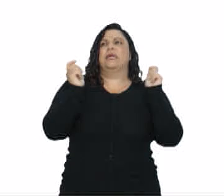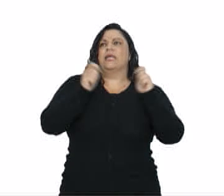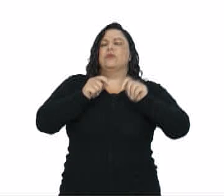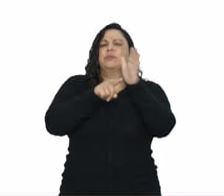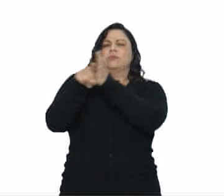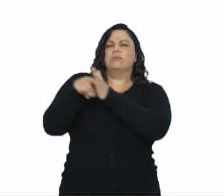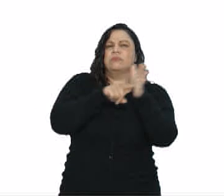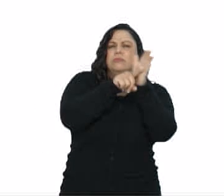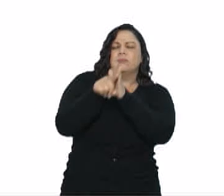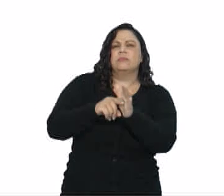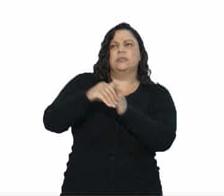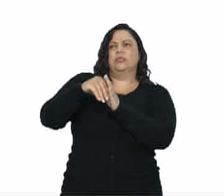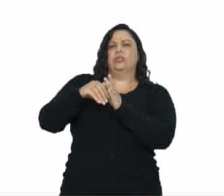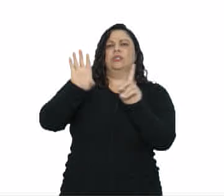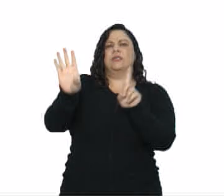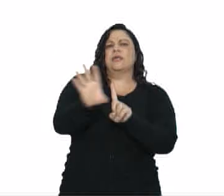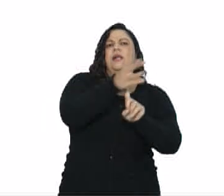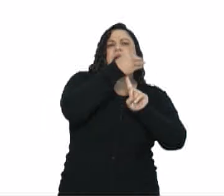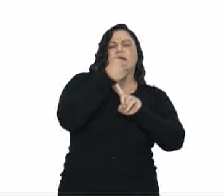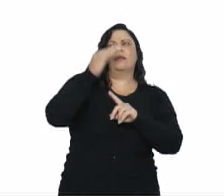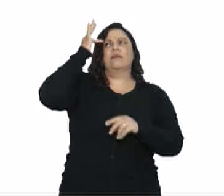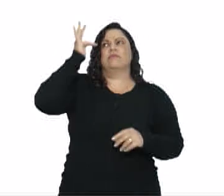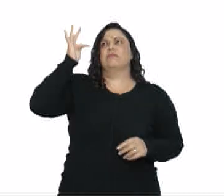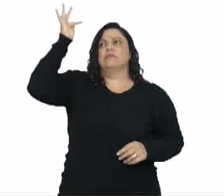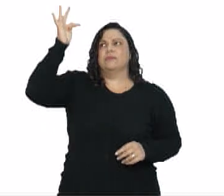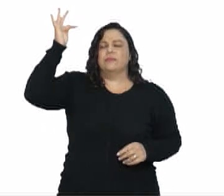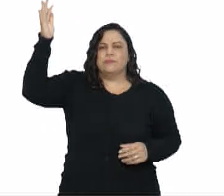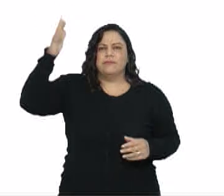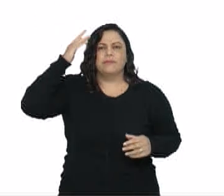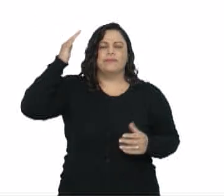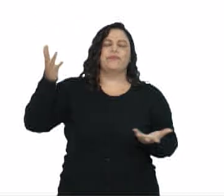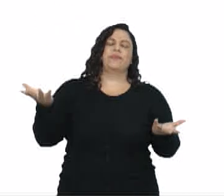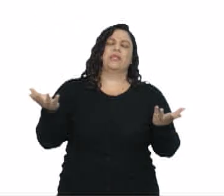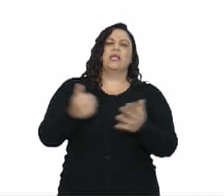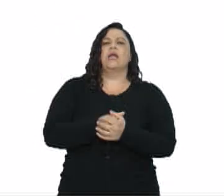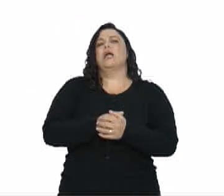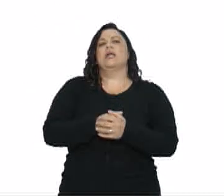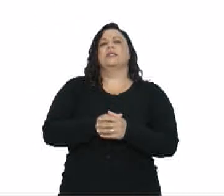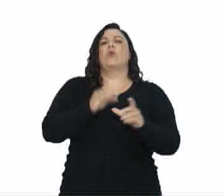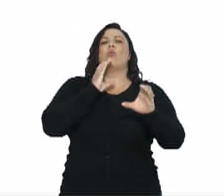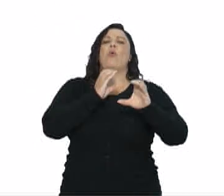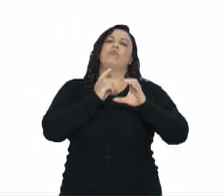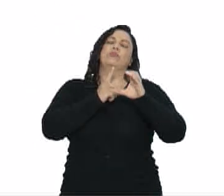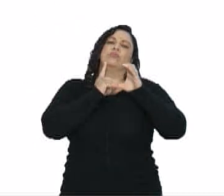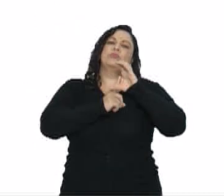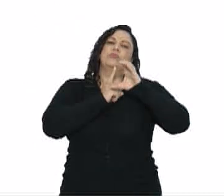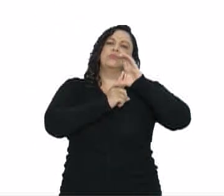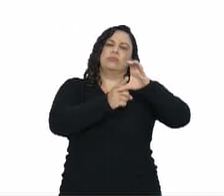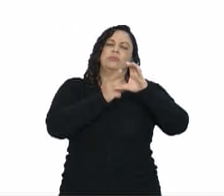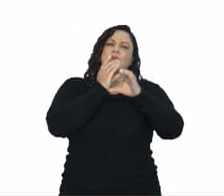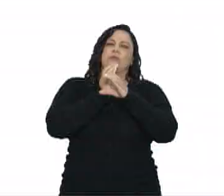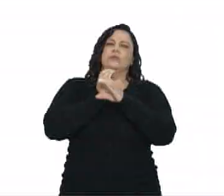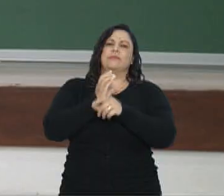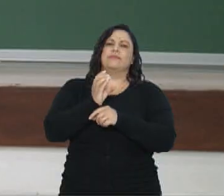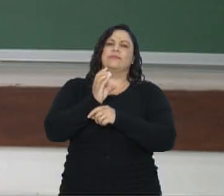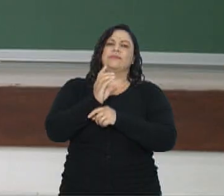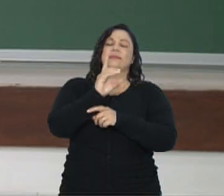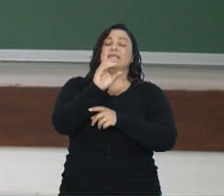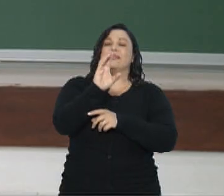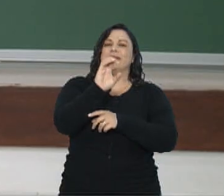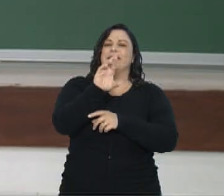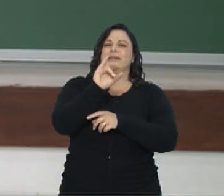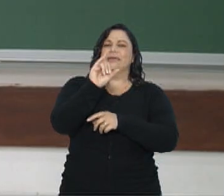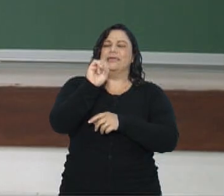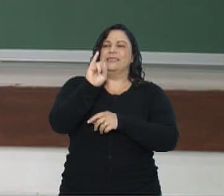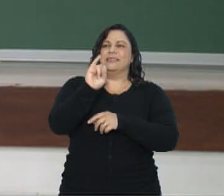forma de cristianismo, um cristianismo renovado, não dogmático, um cristianismo que apelasse mais pela fraternidade das